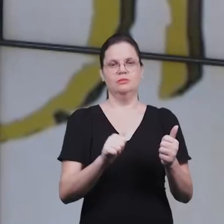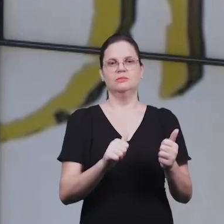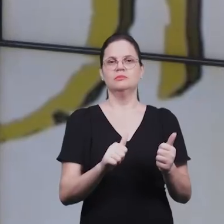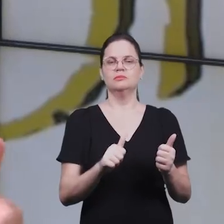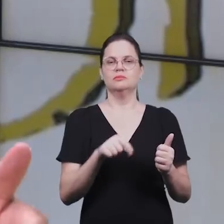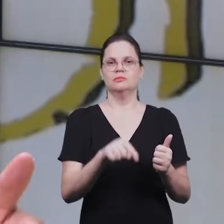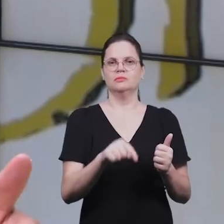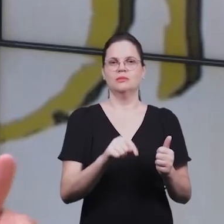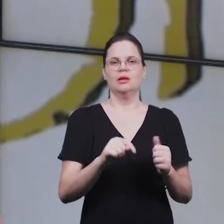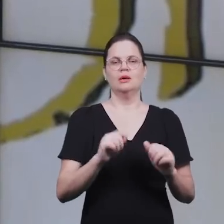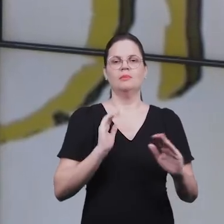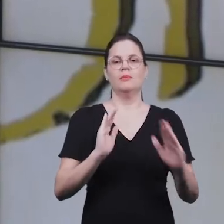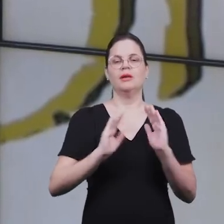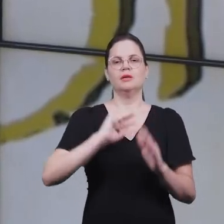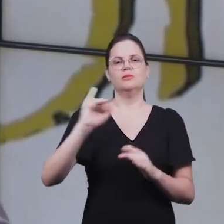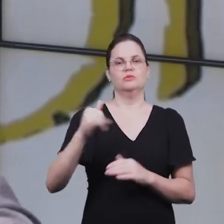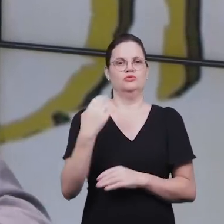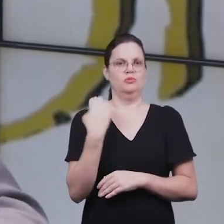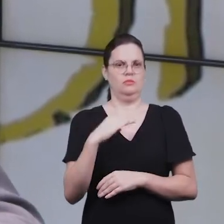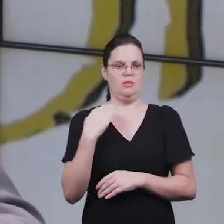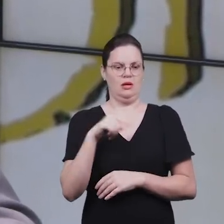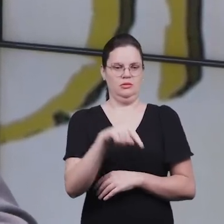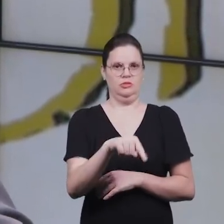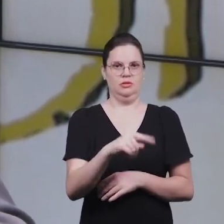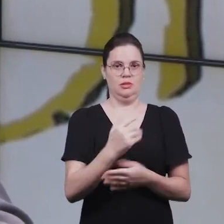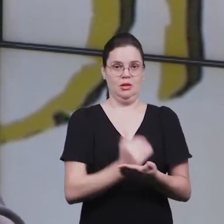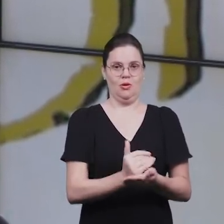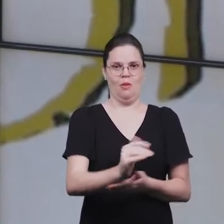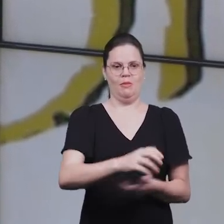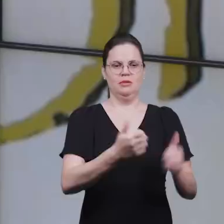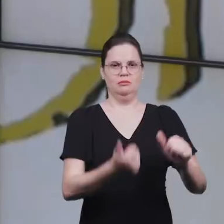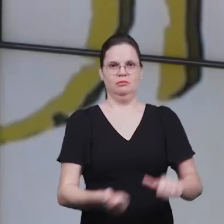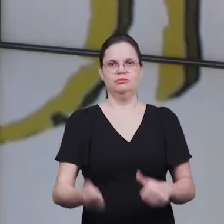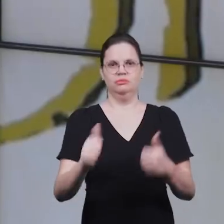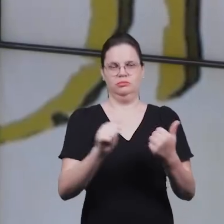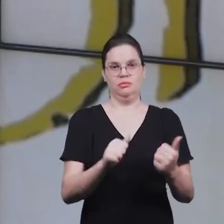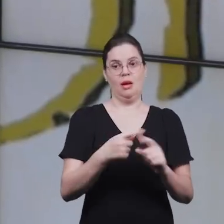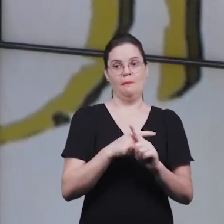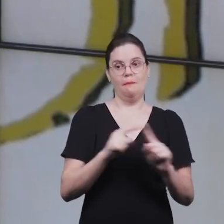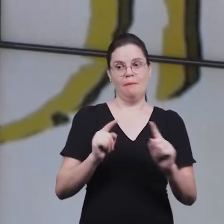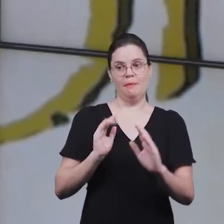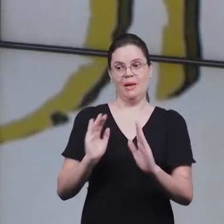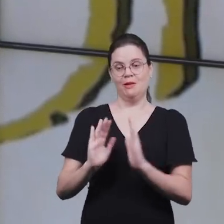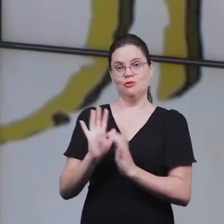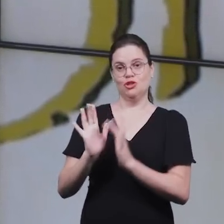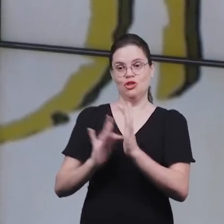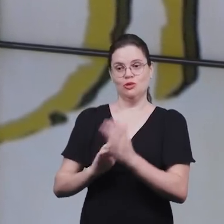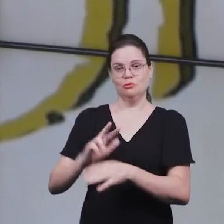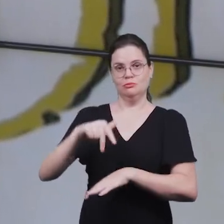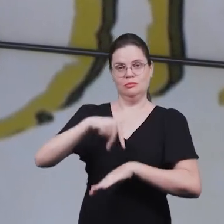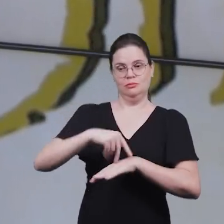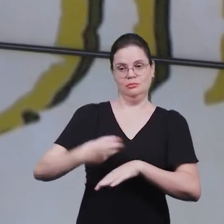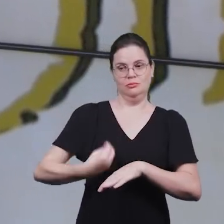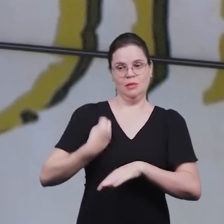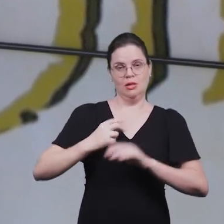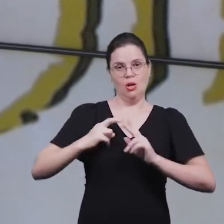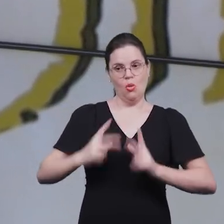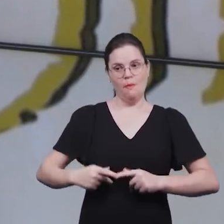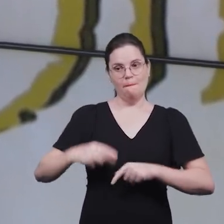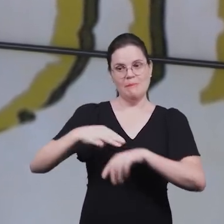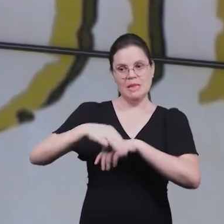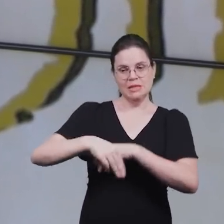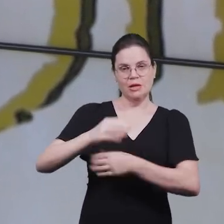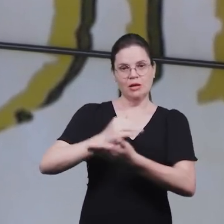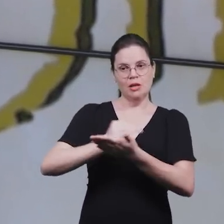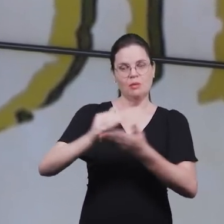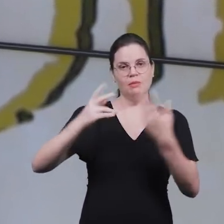do profeta João Batista. João Batista começa a batizar, mas é no ministério de Jesus que vai